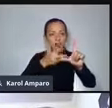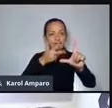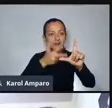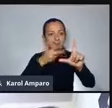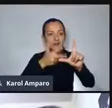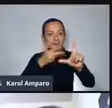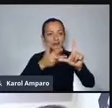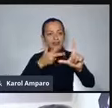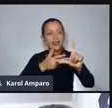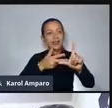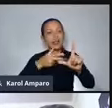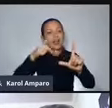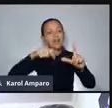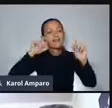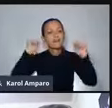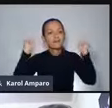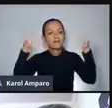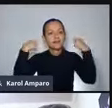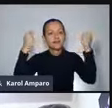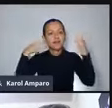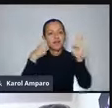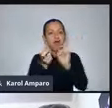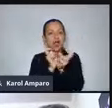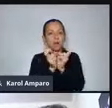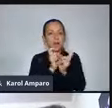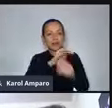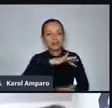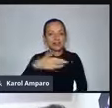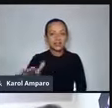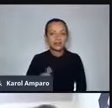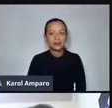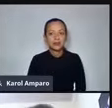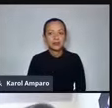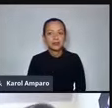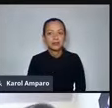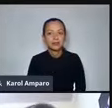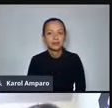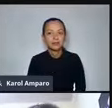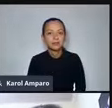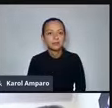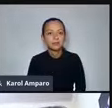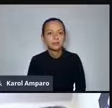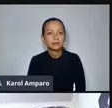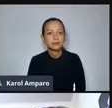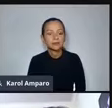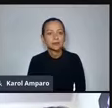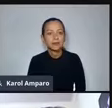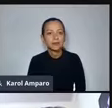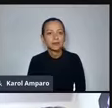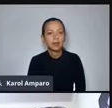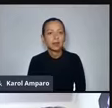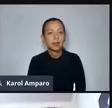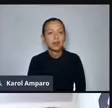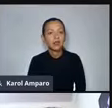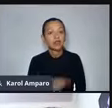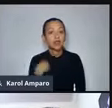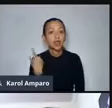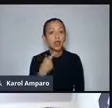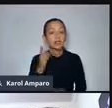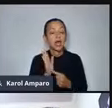do Festival de Capoeira de Santos, a gente vai apresentar aí